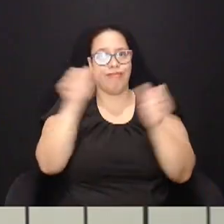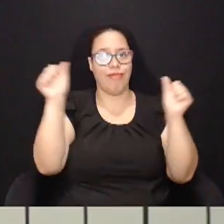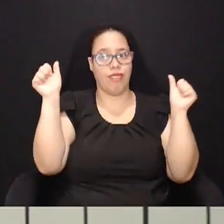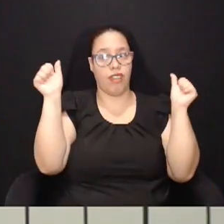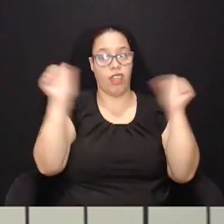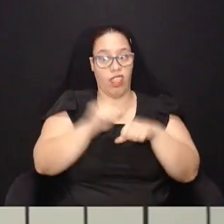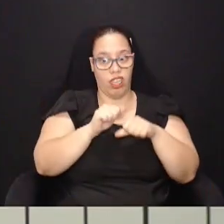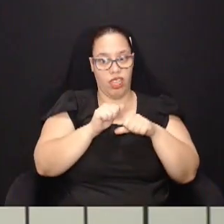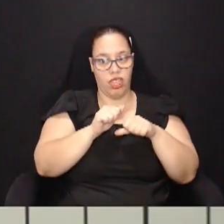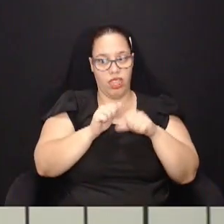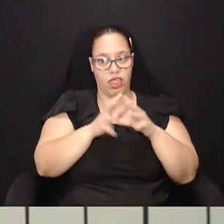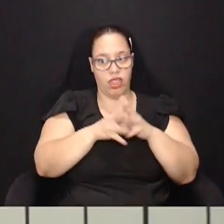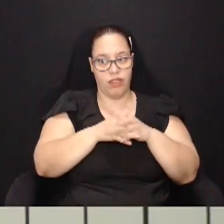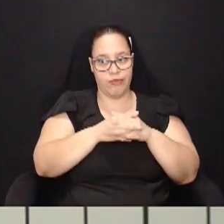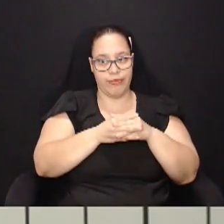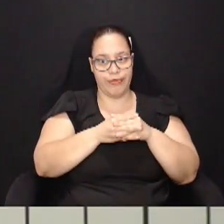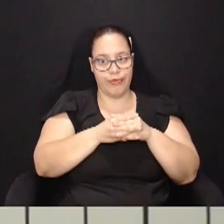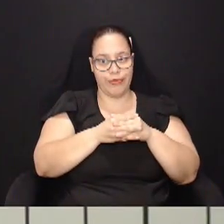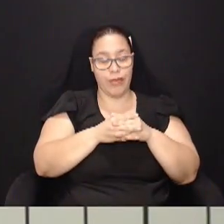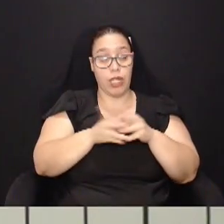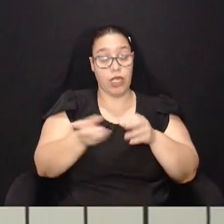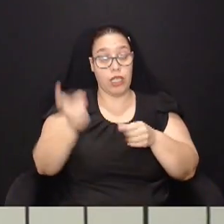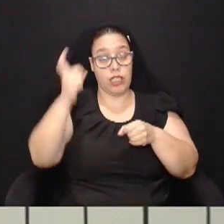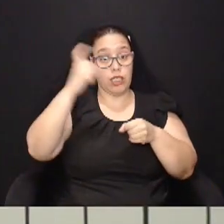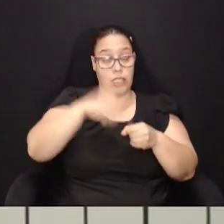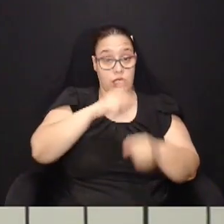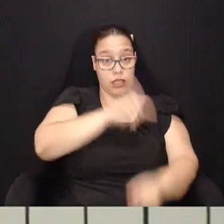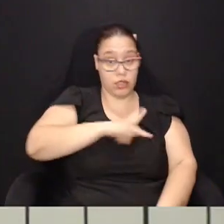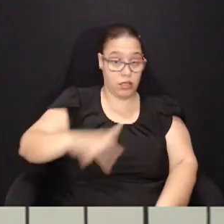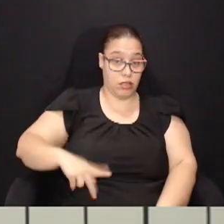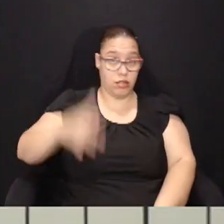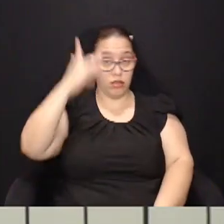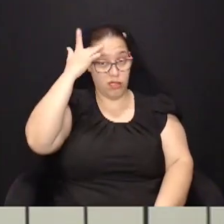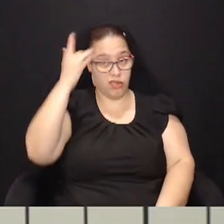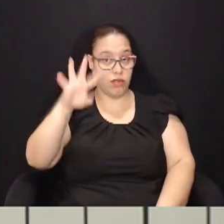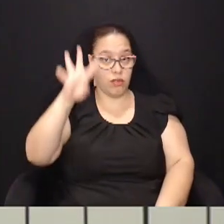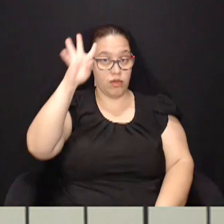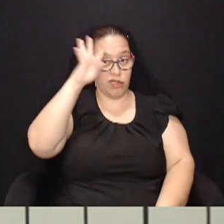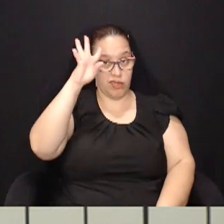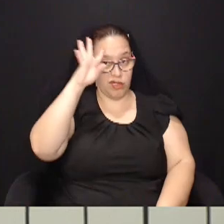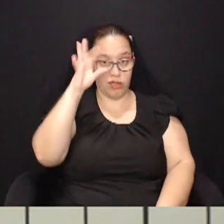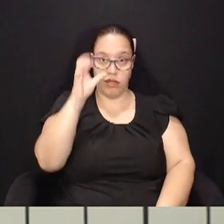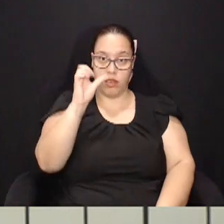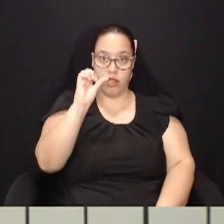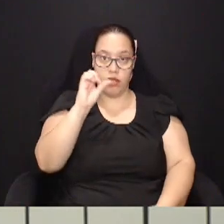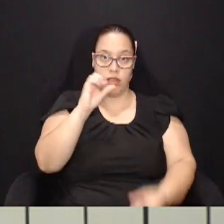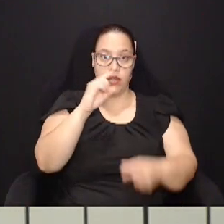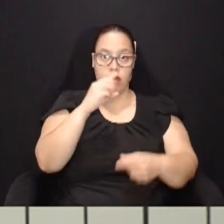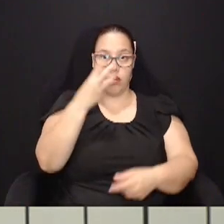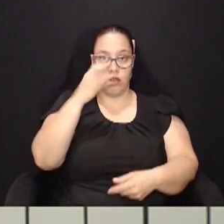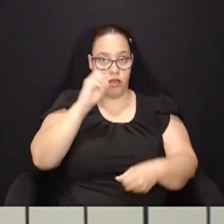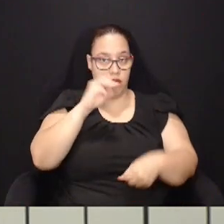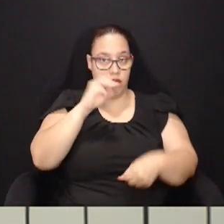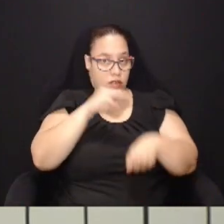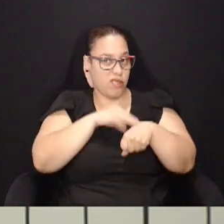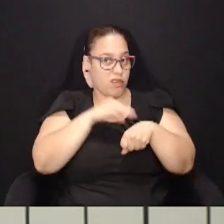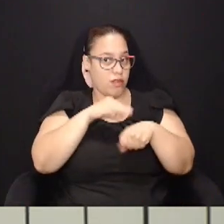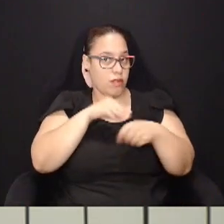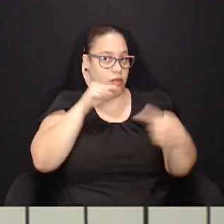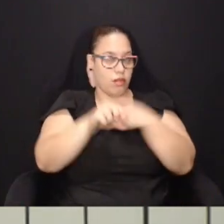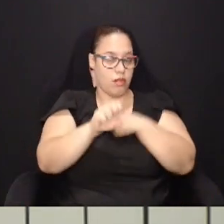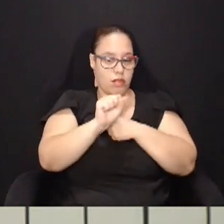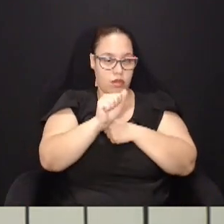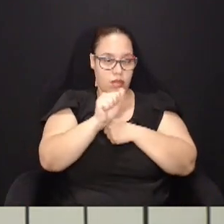piorar. Bom, a Ponte volta a campo depois de amanhã, na quarta-feira, 9h30 da noite, contra o São Bernardo, aqui